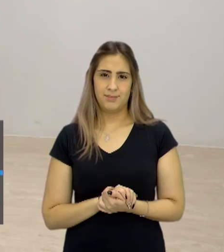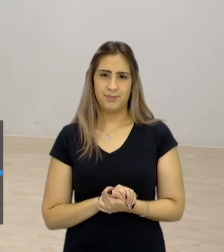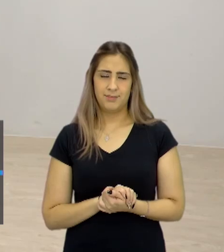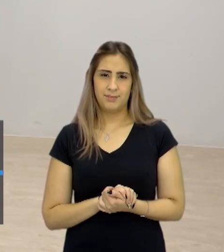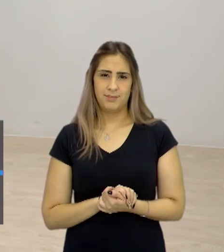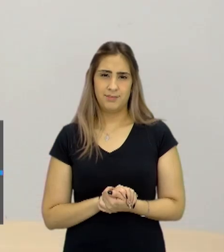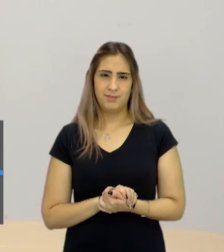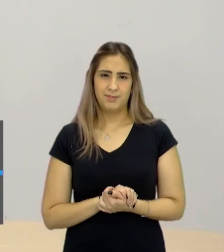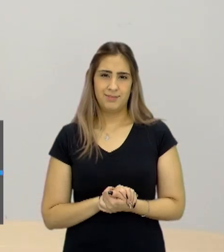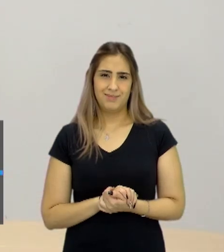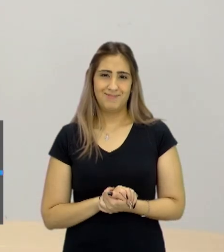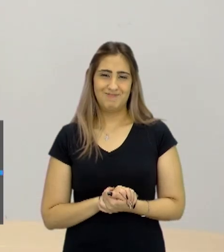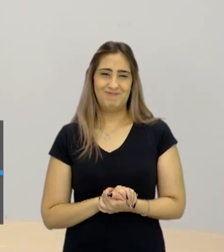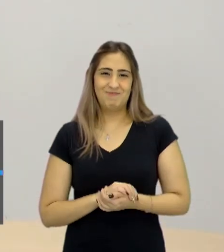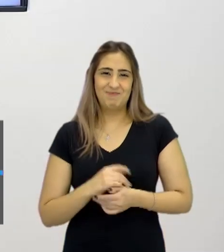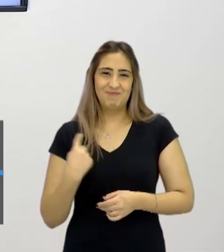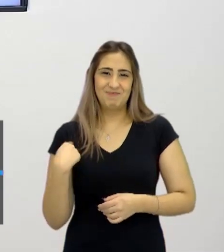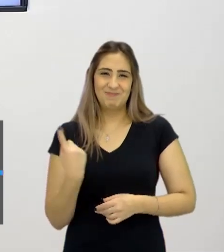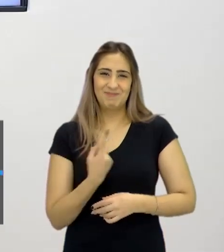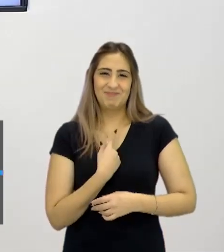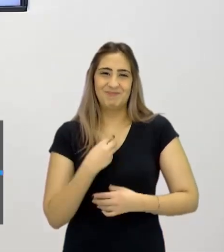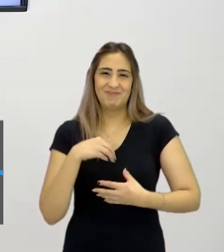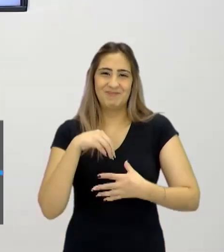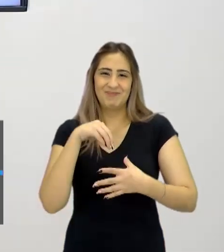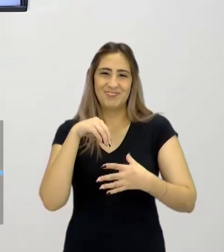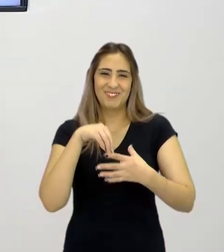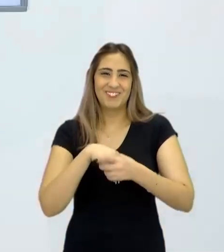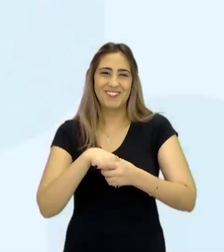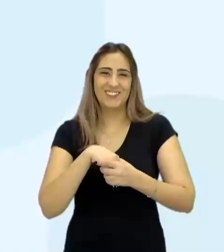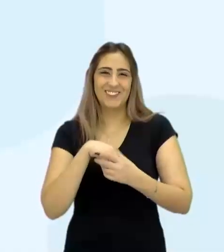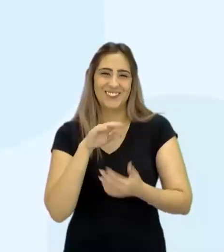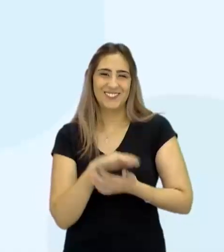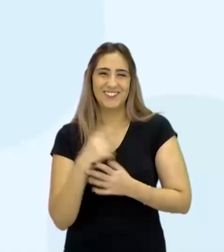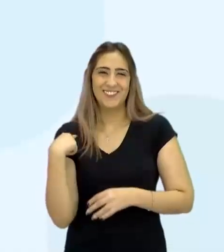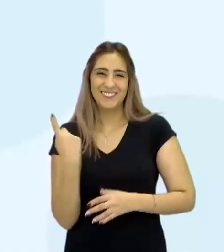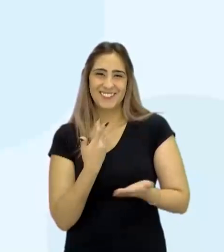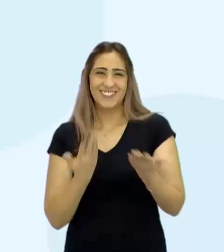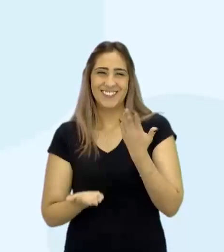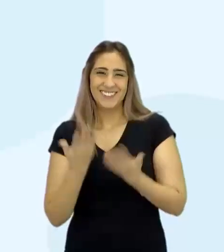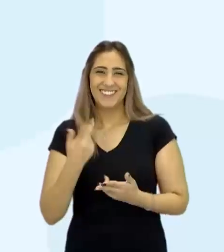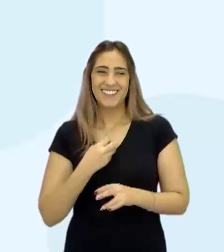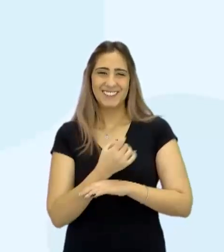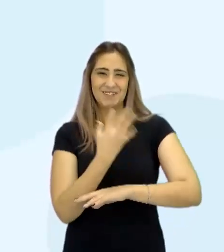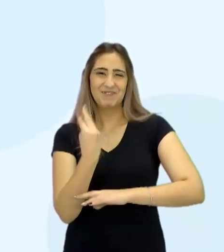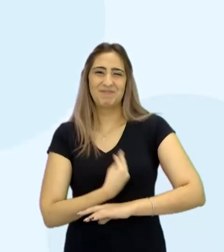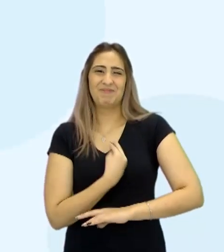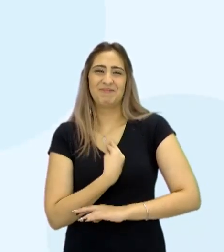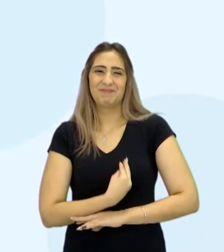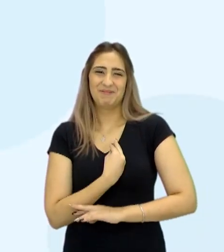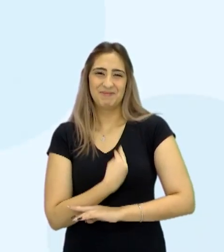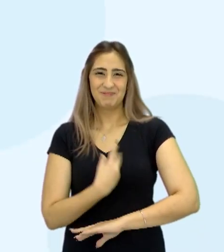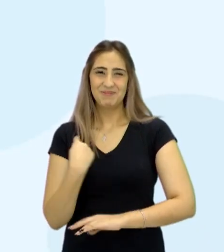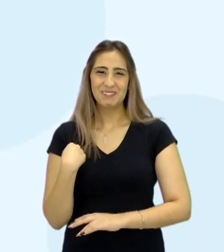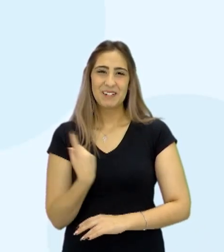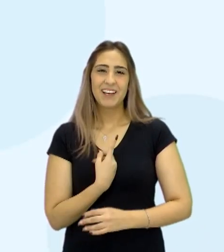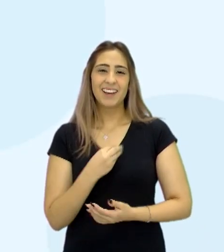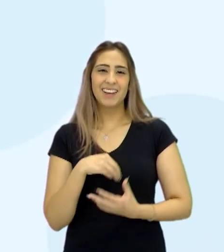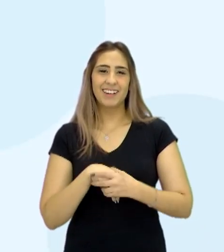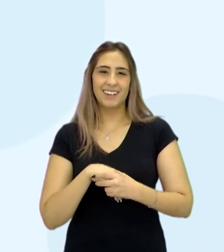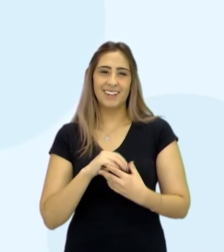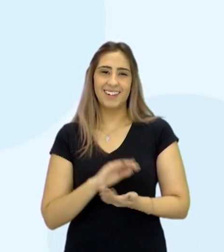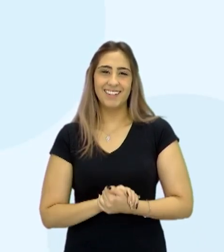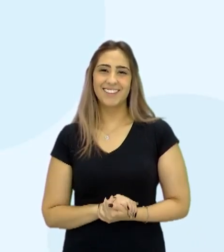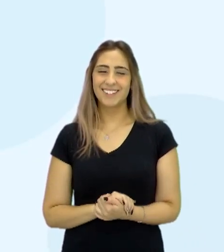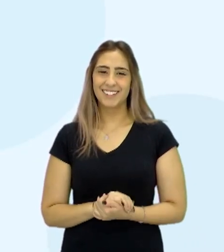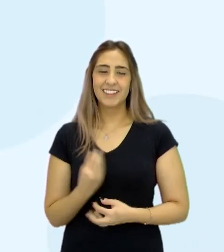Não lembro. Não lembra? Não lembro. Quando a gente faz divisão, olha, Letícia, a gente indica quantas vezes uma grandeza é maior que a outra. Então, se eu quero saber